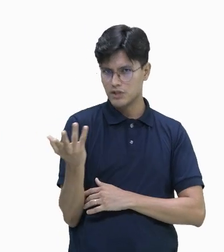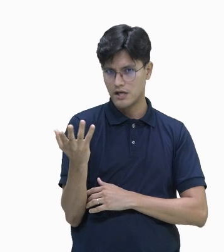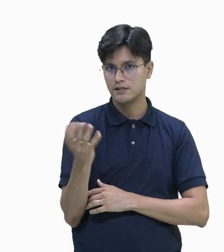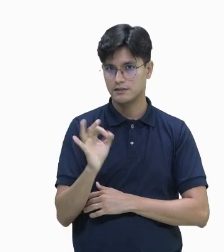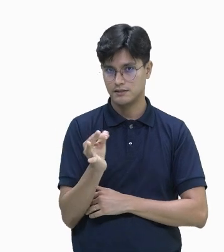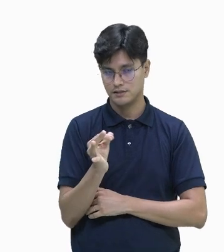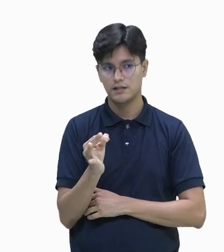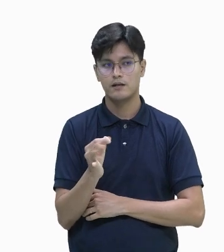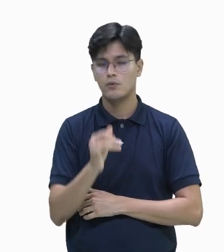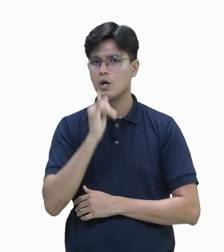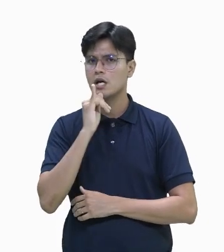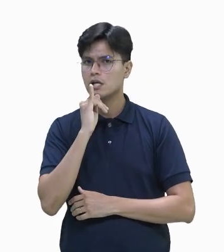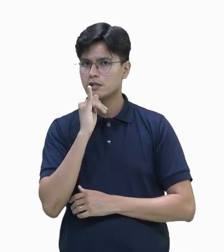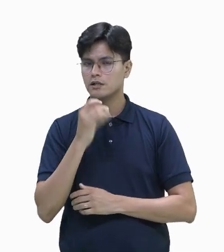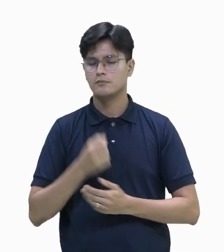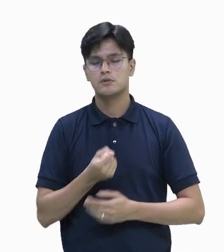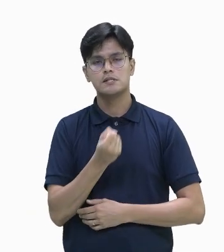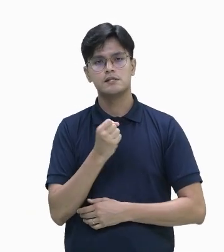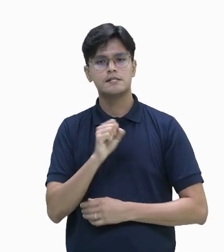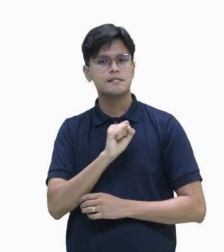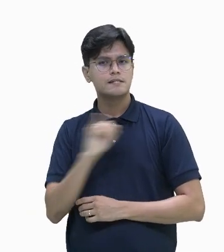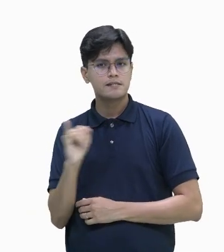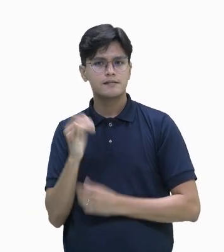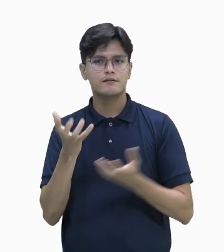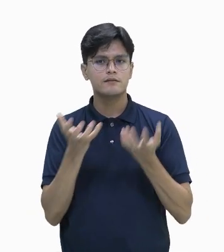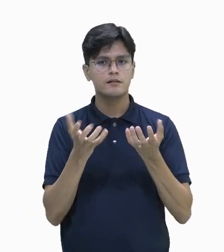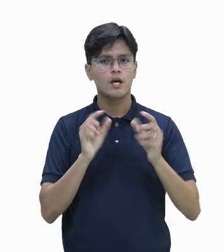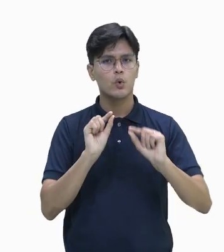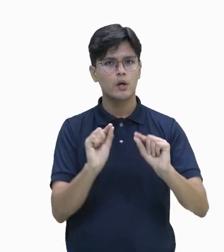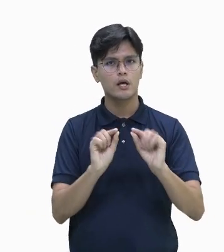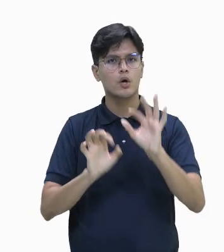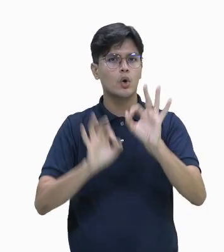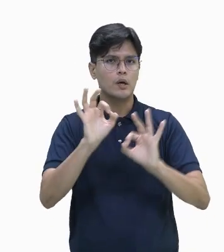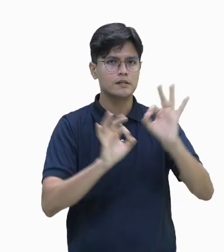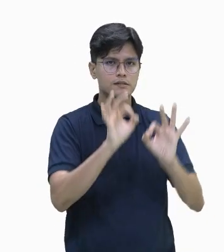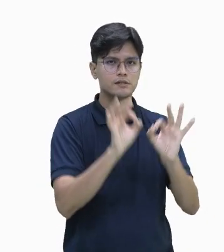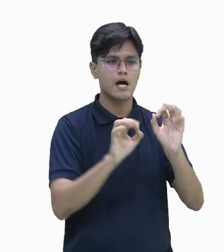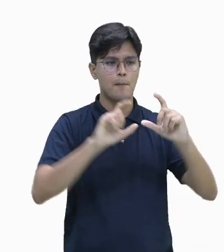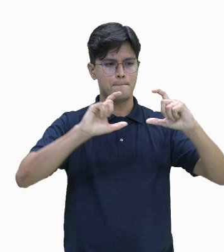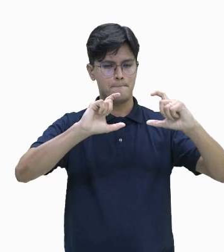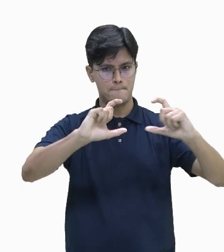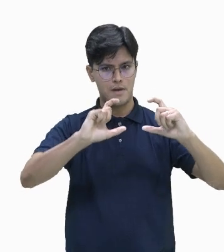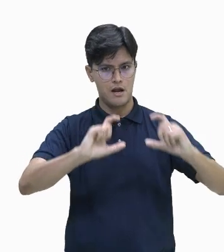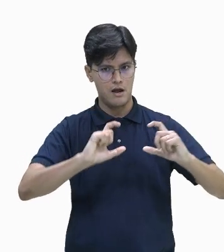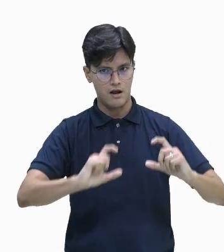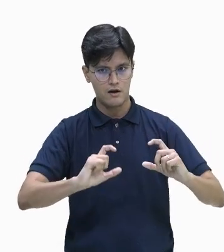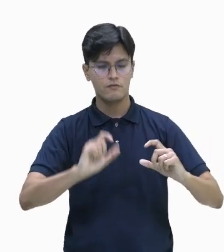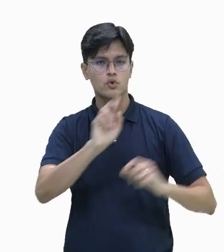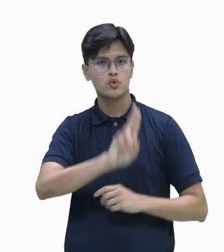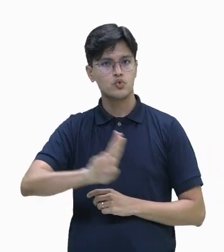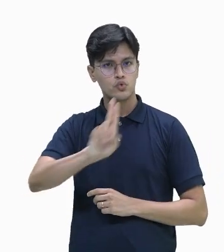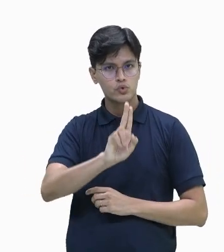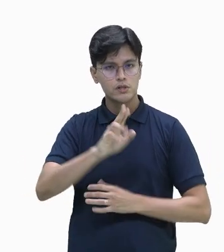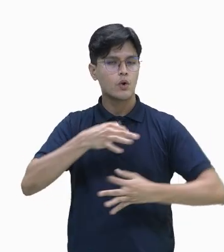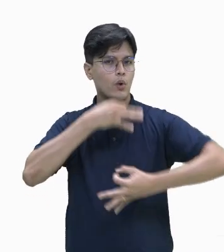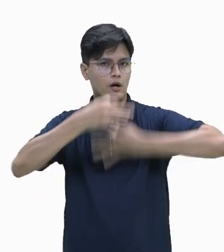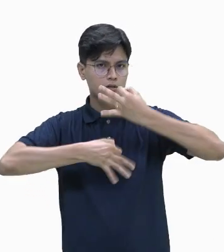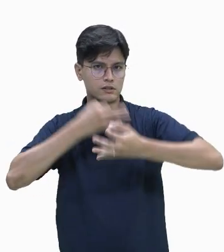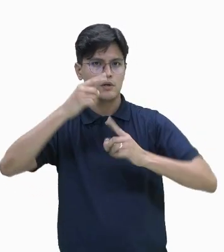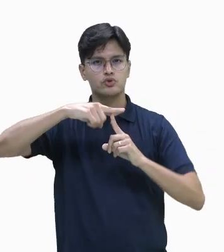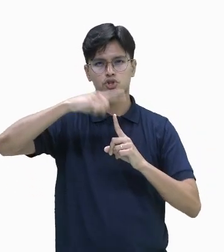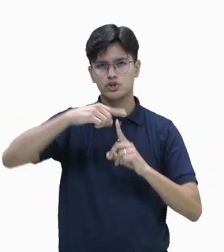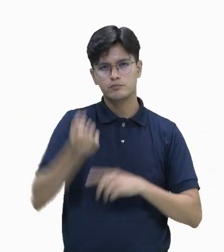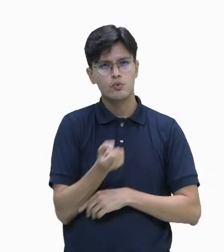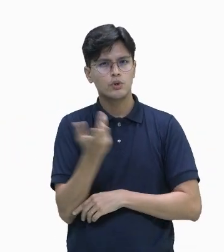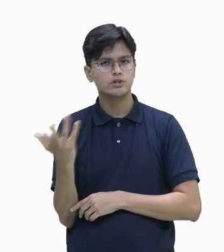seria um parágrafo construído utilizando essa argumentação como exemplo?